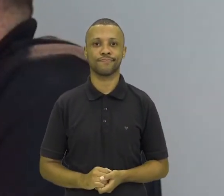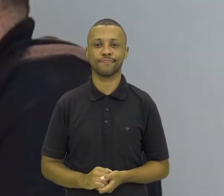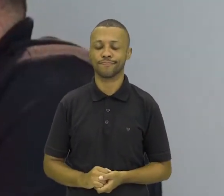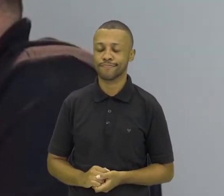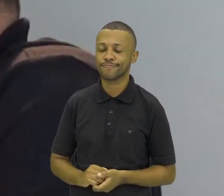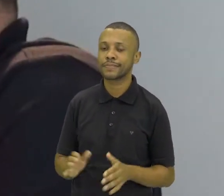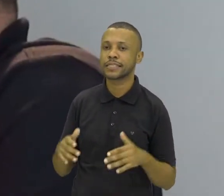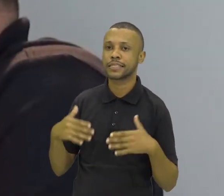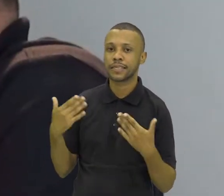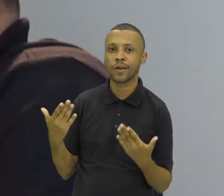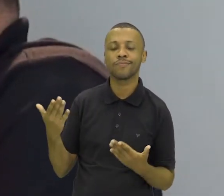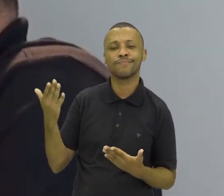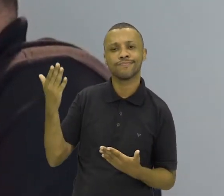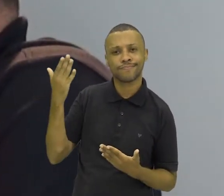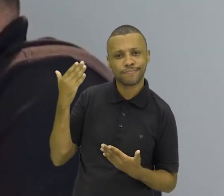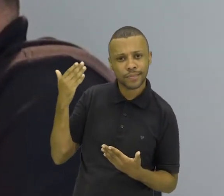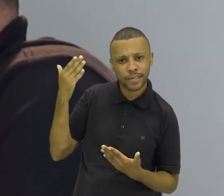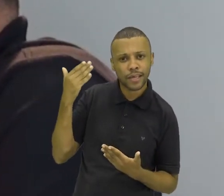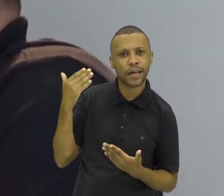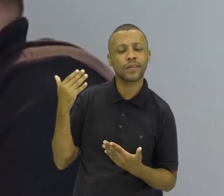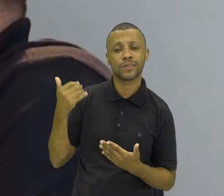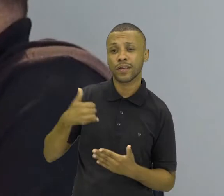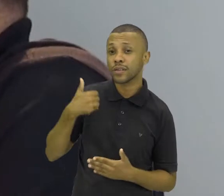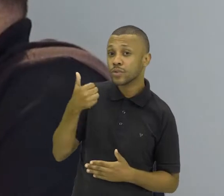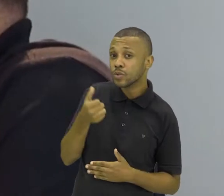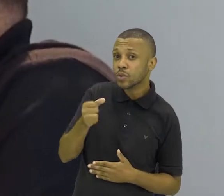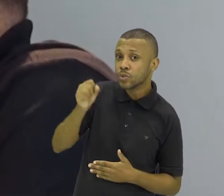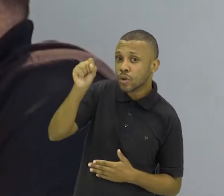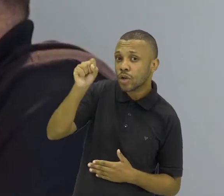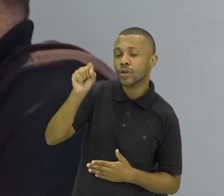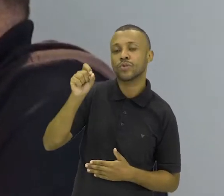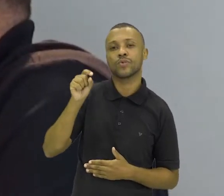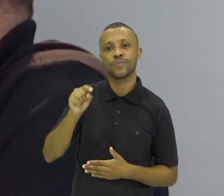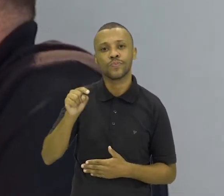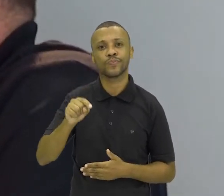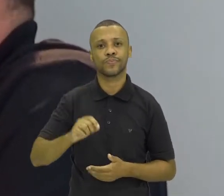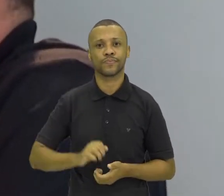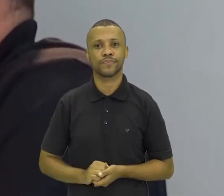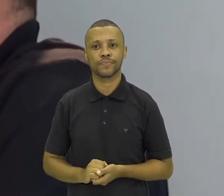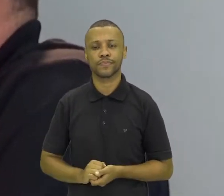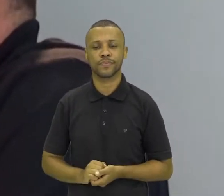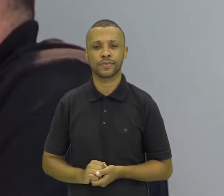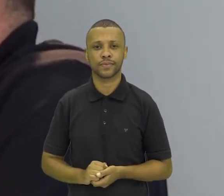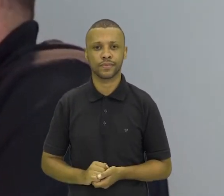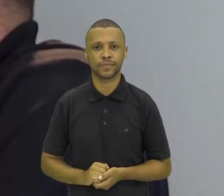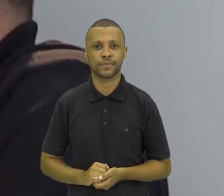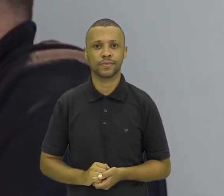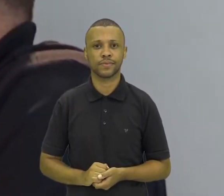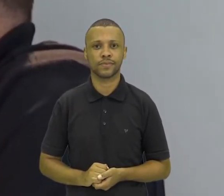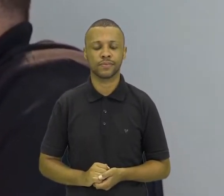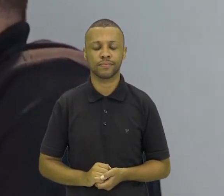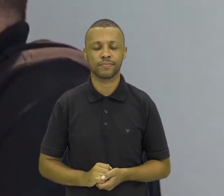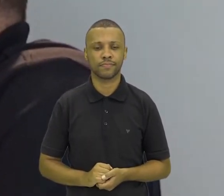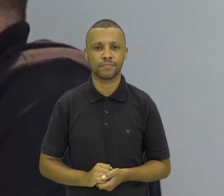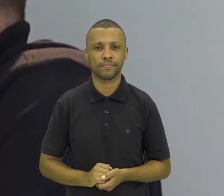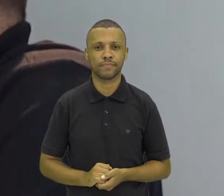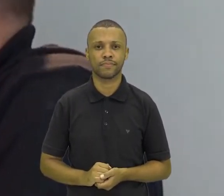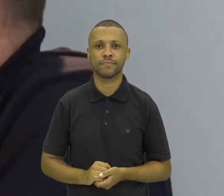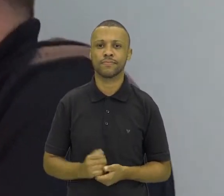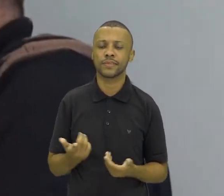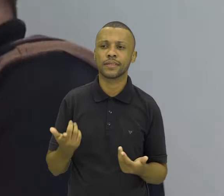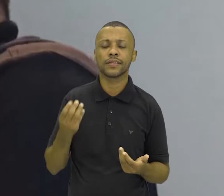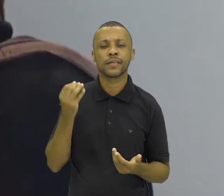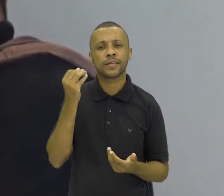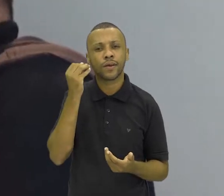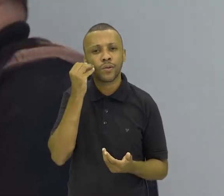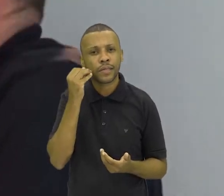moto. Ganhei uma moto, né, de aniversário, 18 anos, só para ir na casa dos amigos. Aí fui